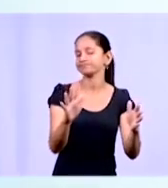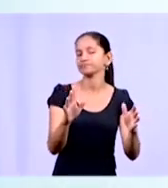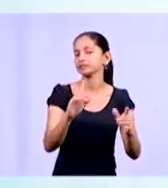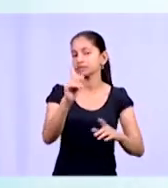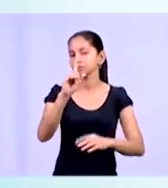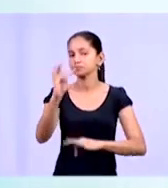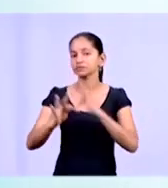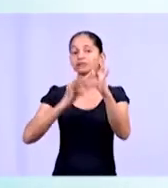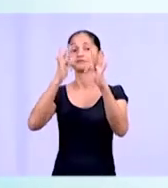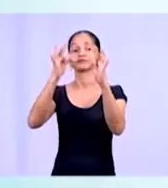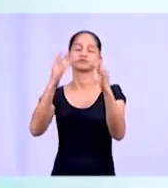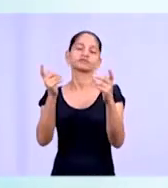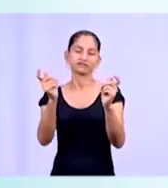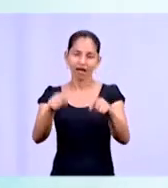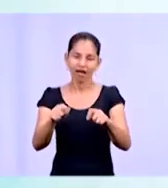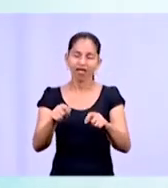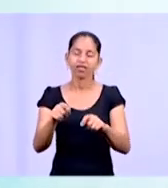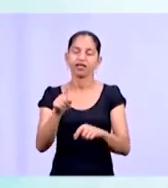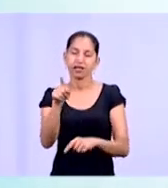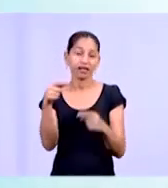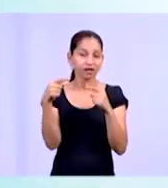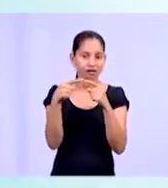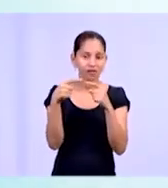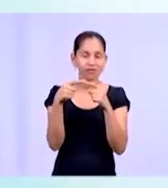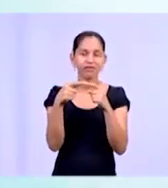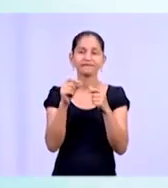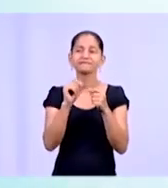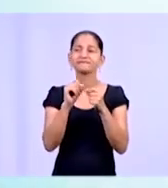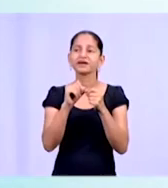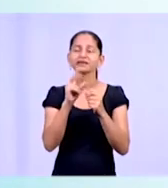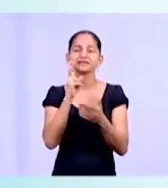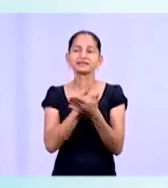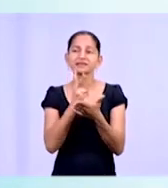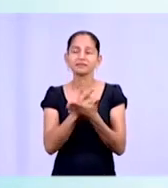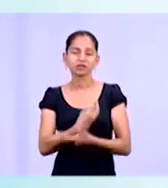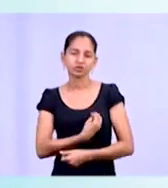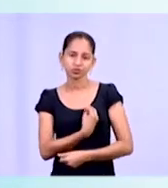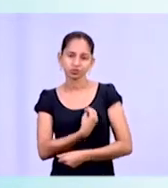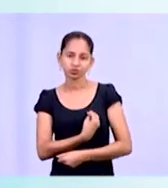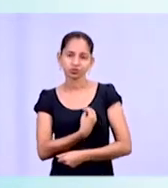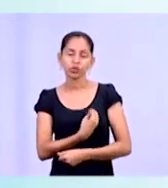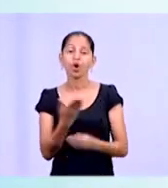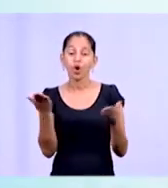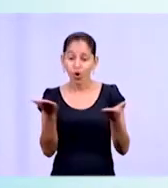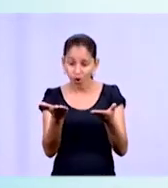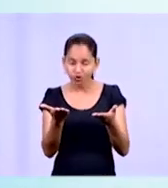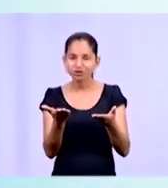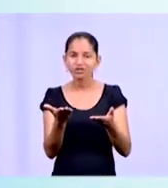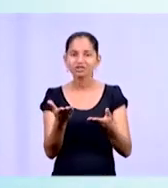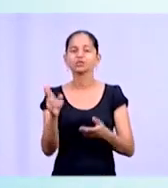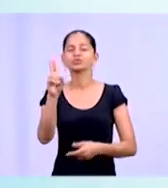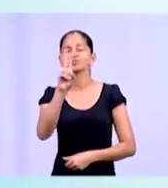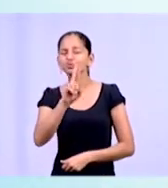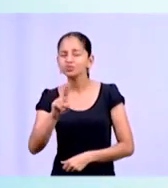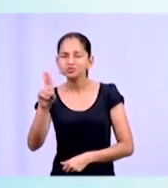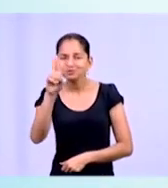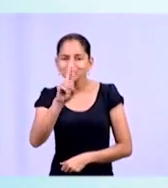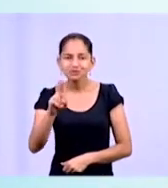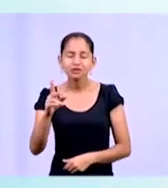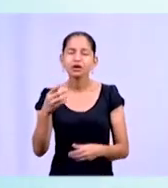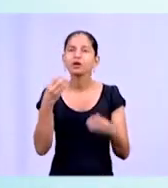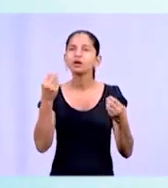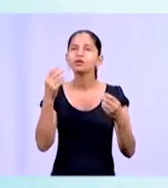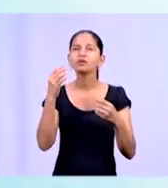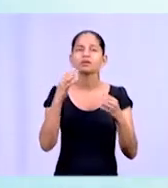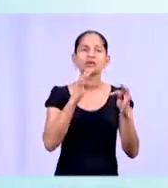né? A importância que a tecnologia se faz presente nos dias de hoje. Então, a gente até fica difícil